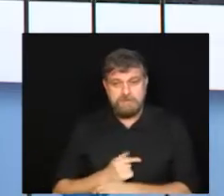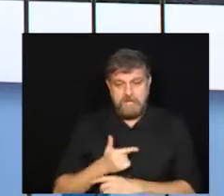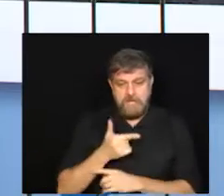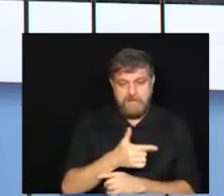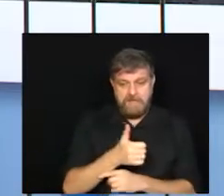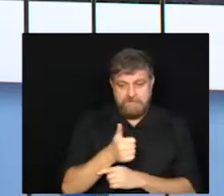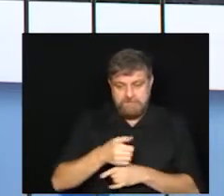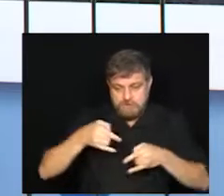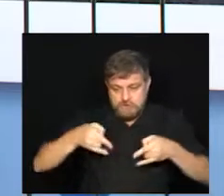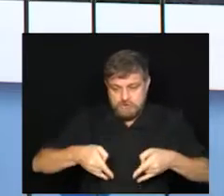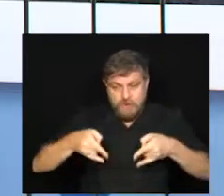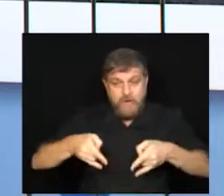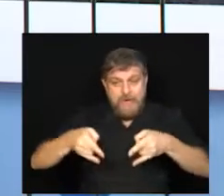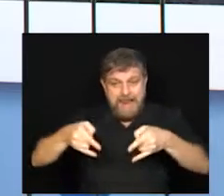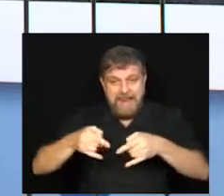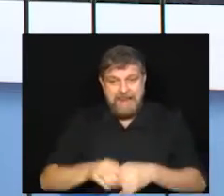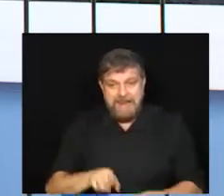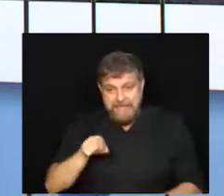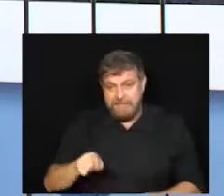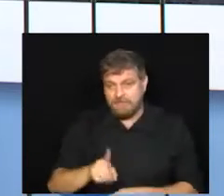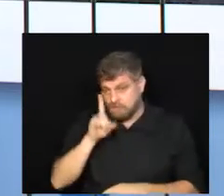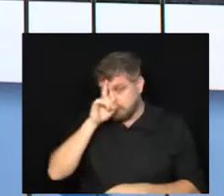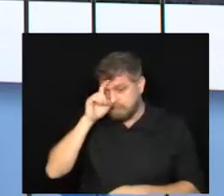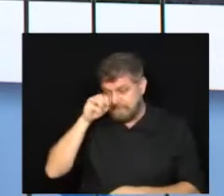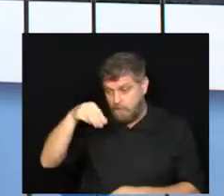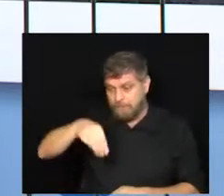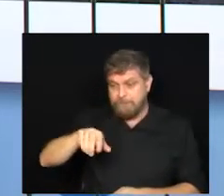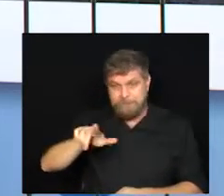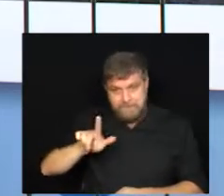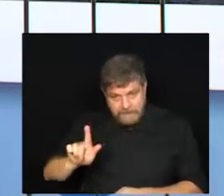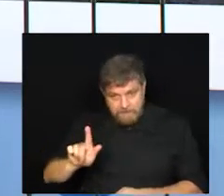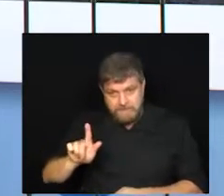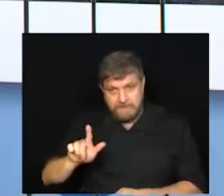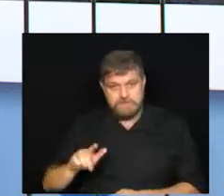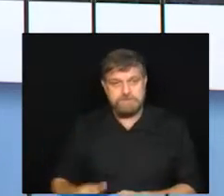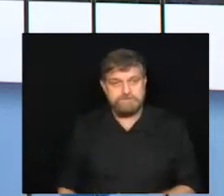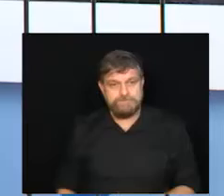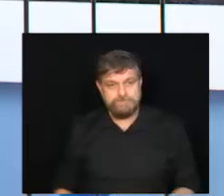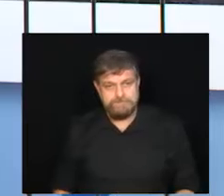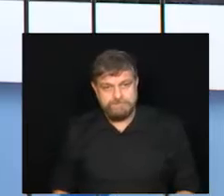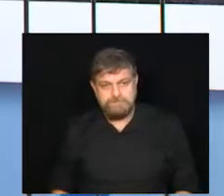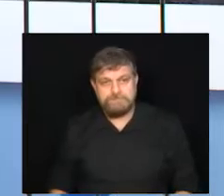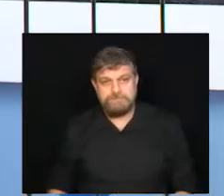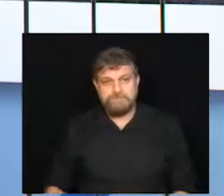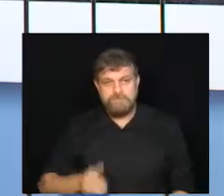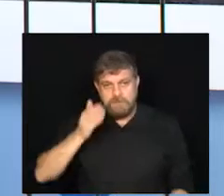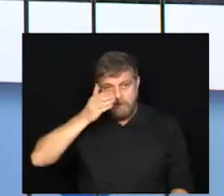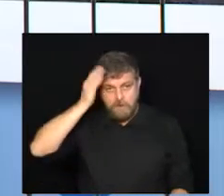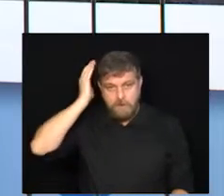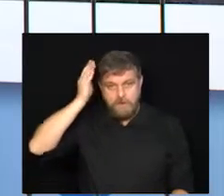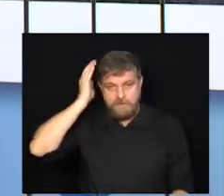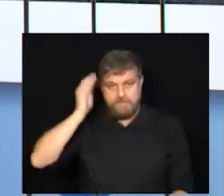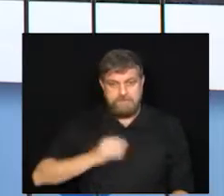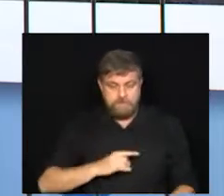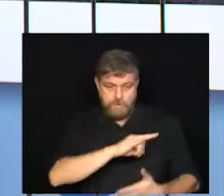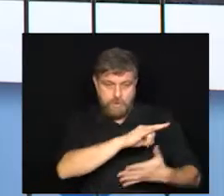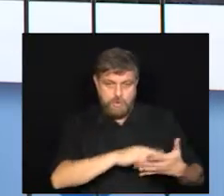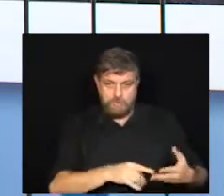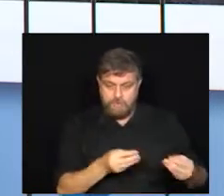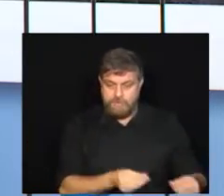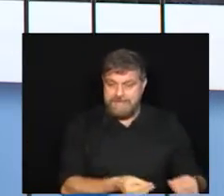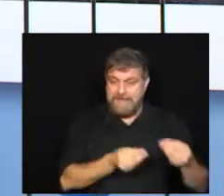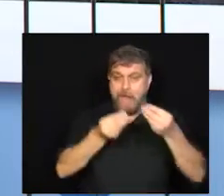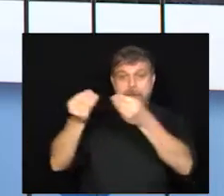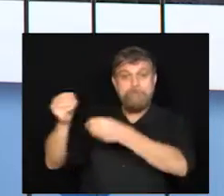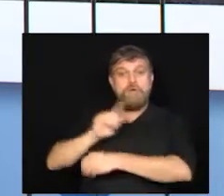novos leitos de enfermaria no Mário Gatti. Inclusive, o prefeito enviou um documento ao governo do estado